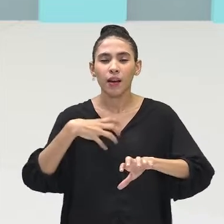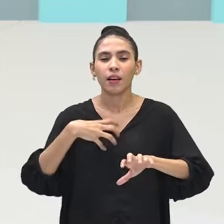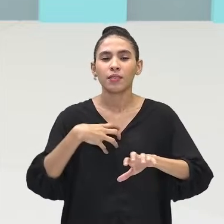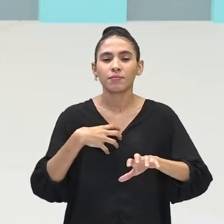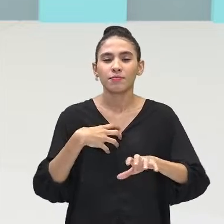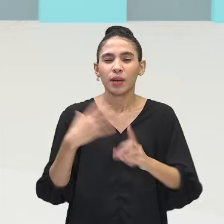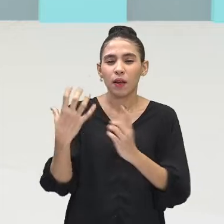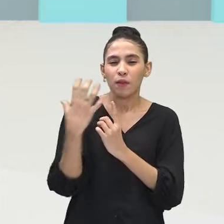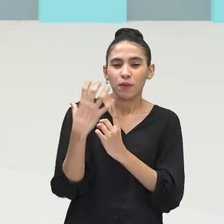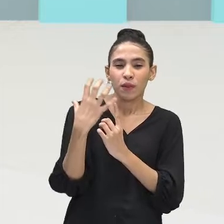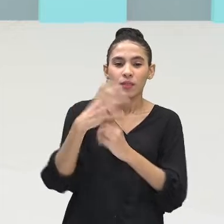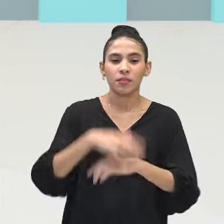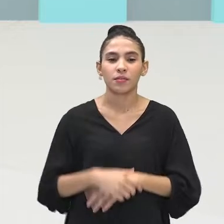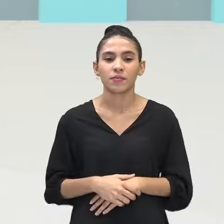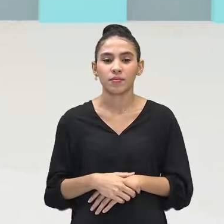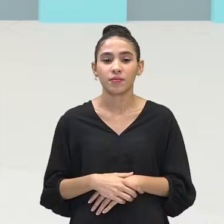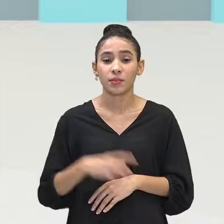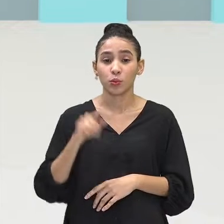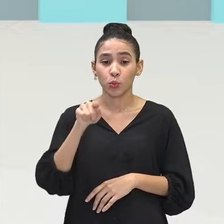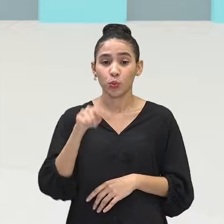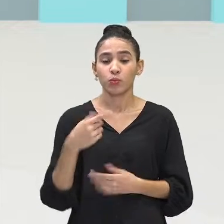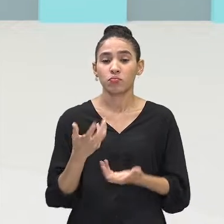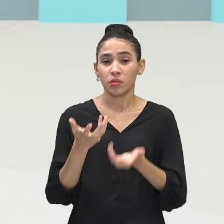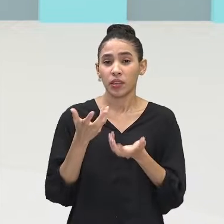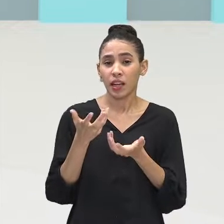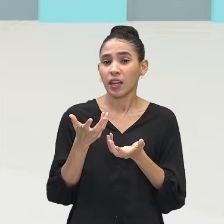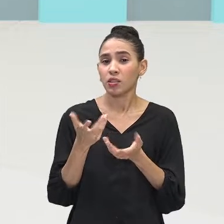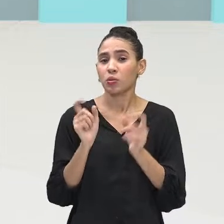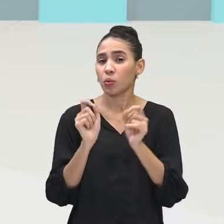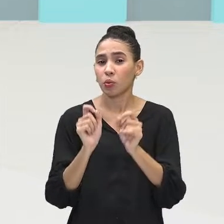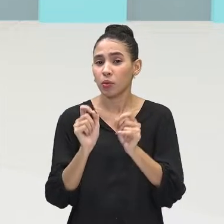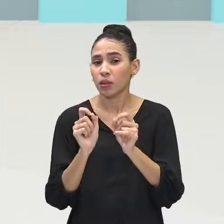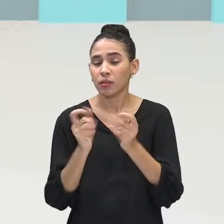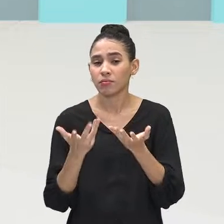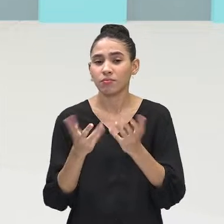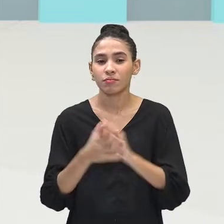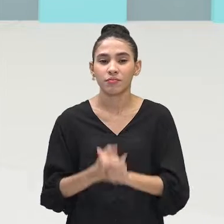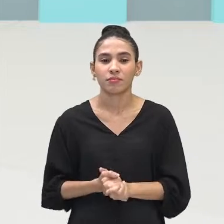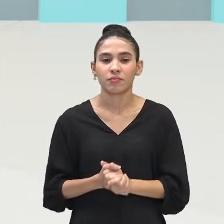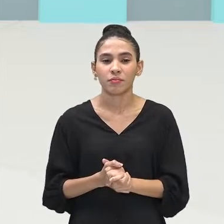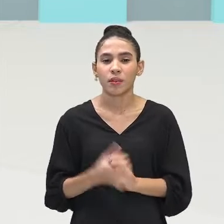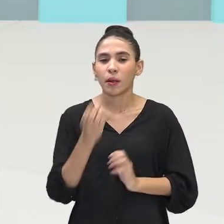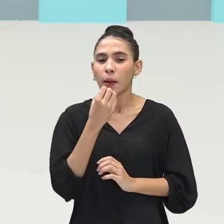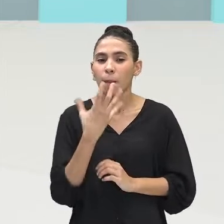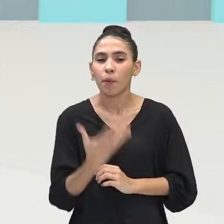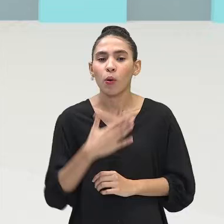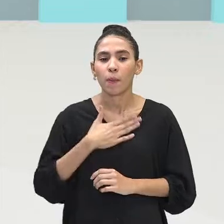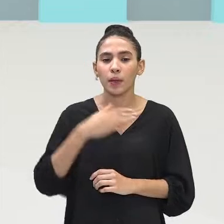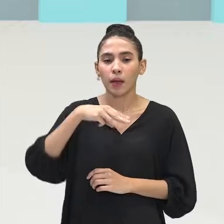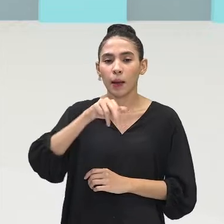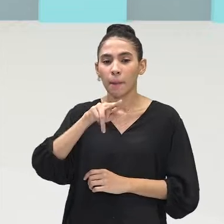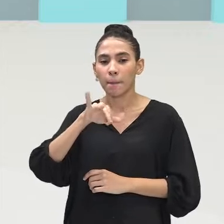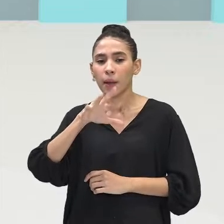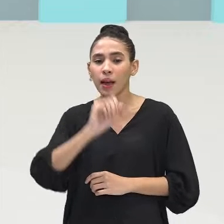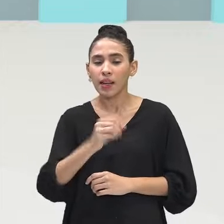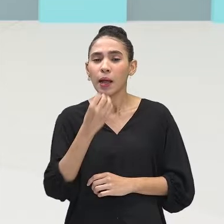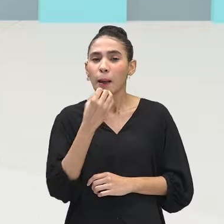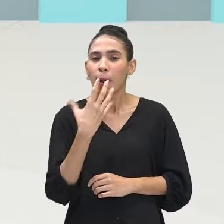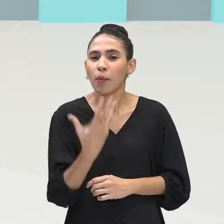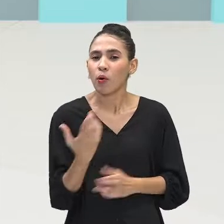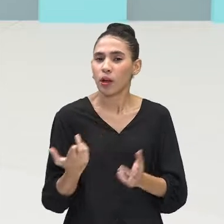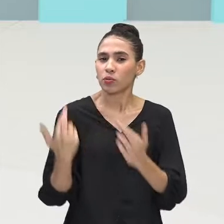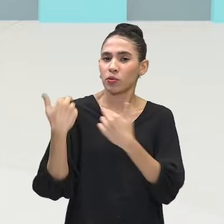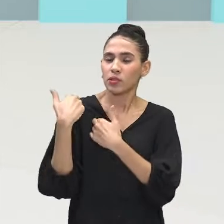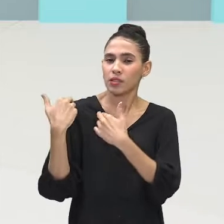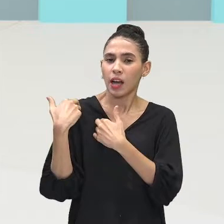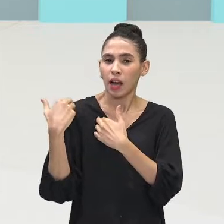segura, que queres do que tenho ser senhora. É bom, minha Marília, é bom ser dono de um